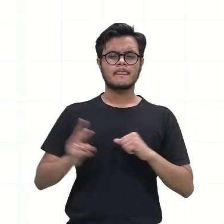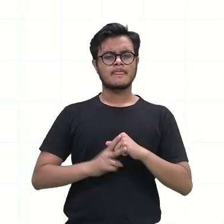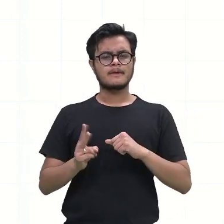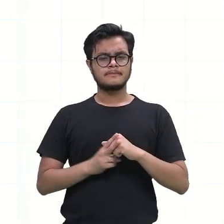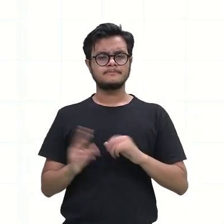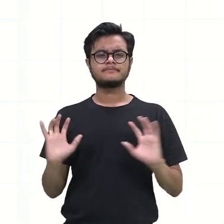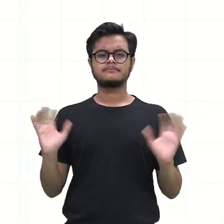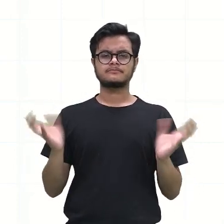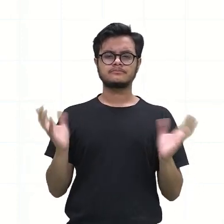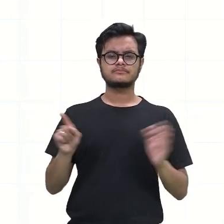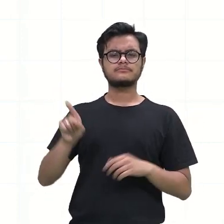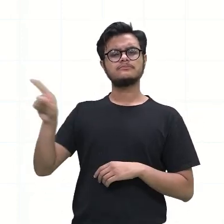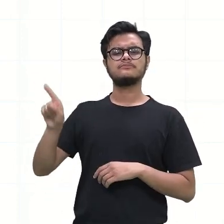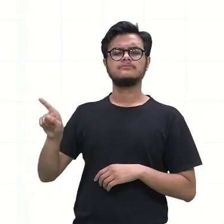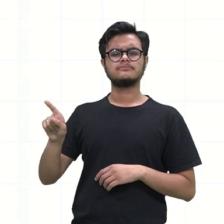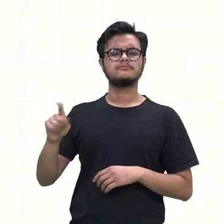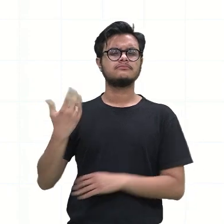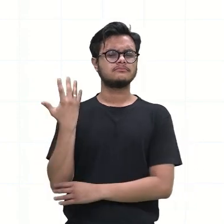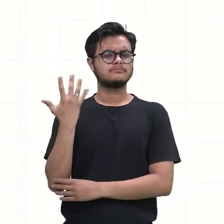fenômeno da natureza. Olha só aqui, ó.